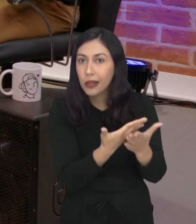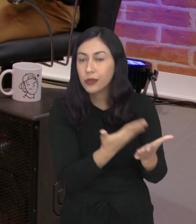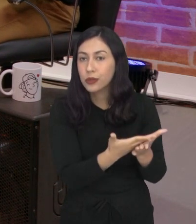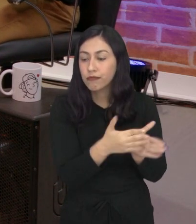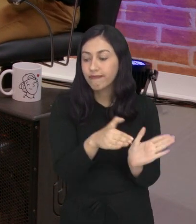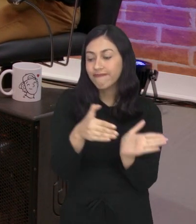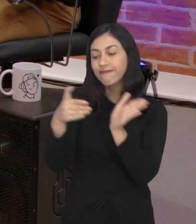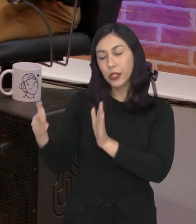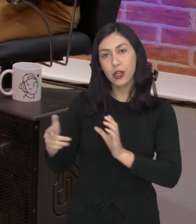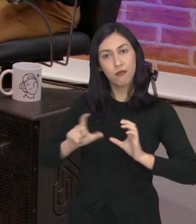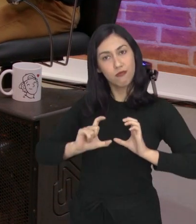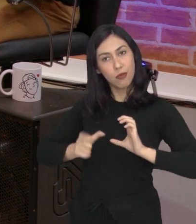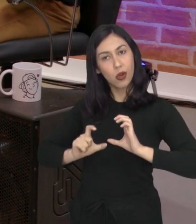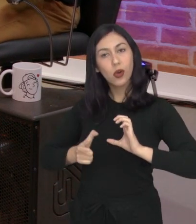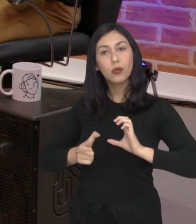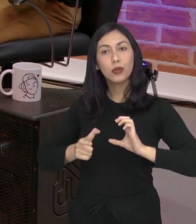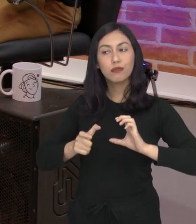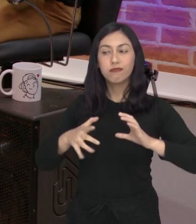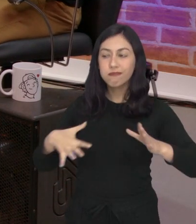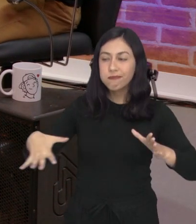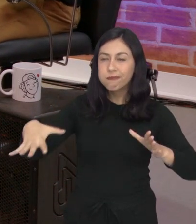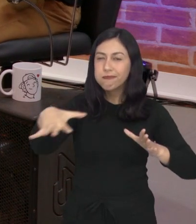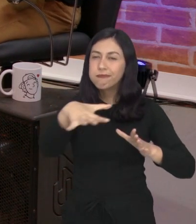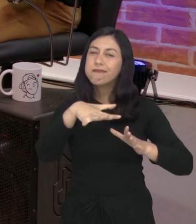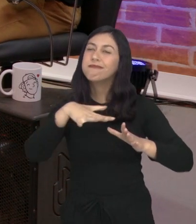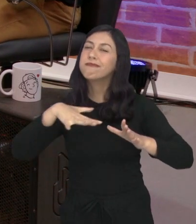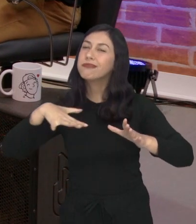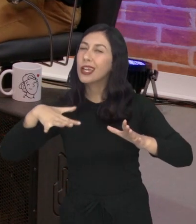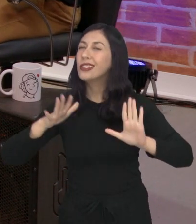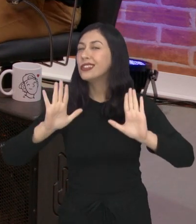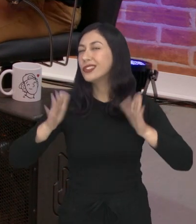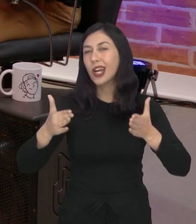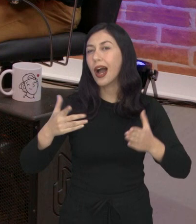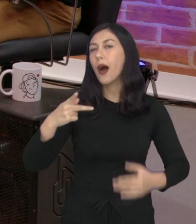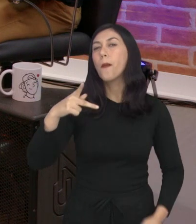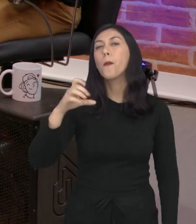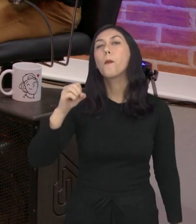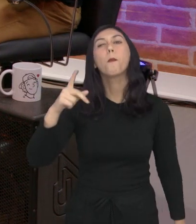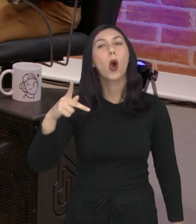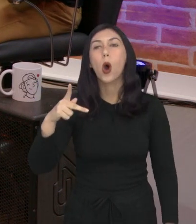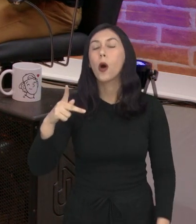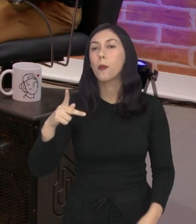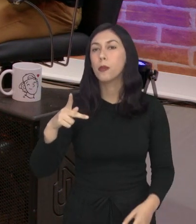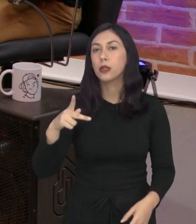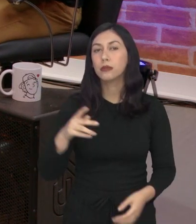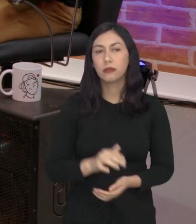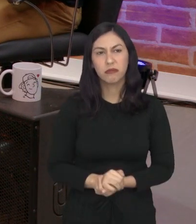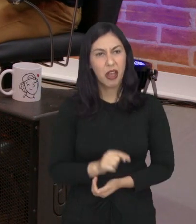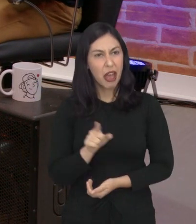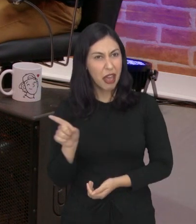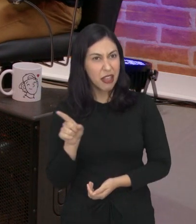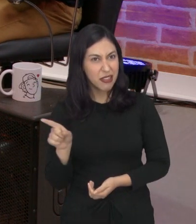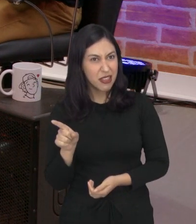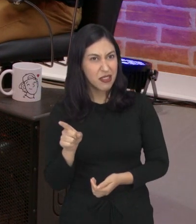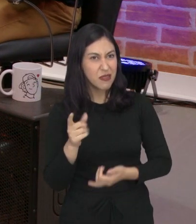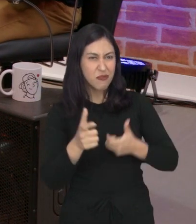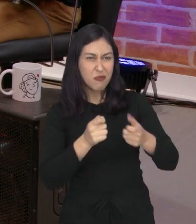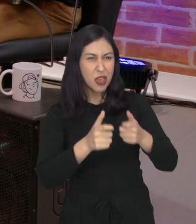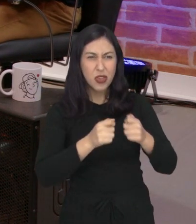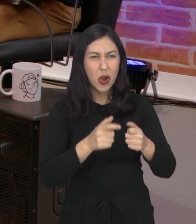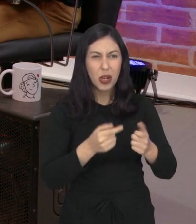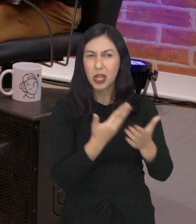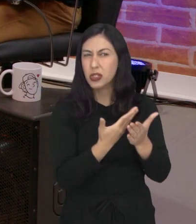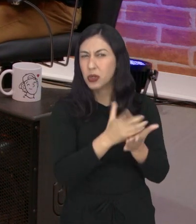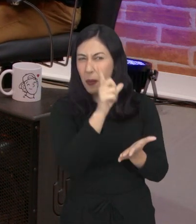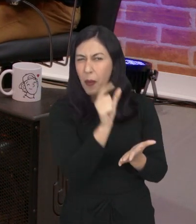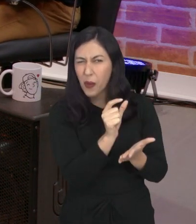estudo. O geek, ele engloba melhor essa questão da cultura pop, de modo geral. Mais joga do que estuda. Pode ser. O ideal é quando um